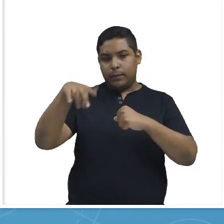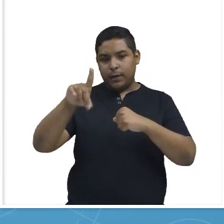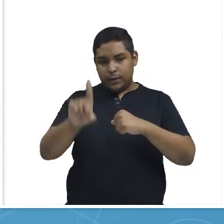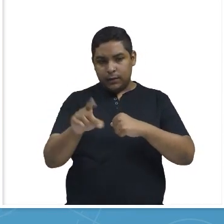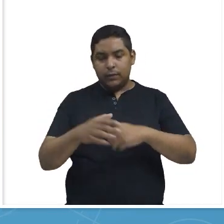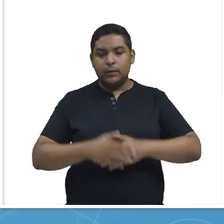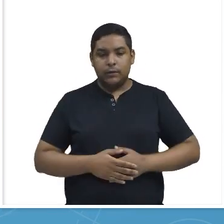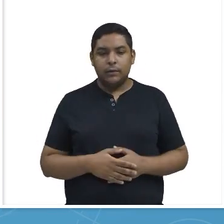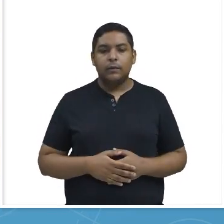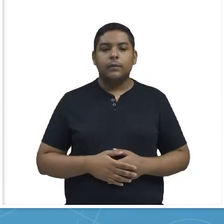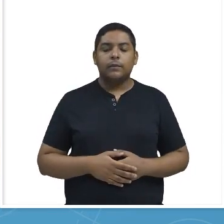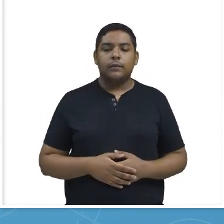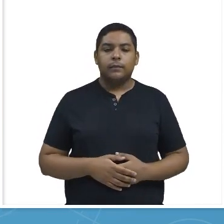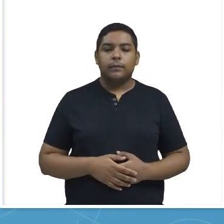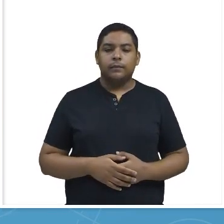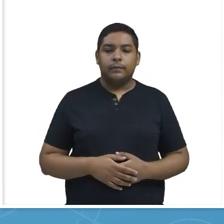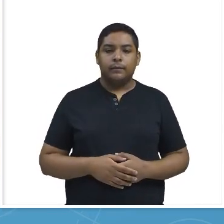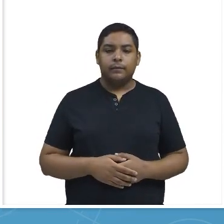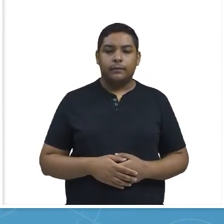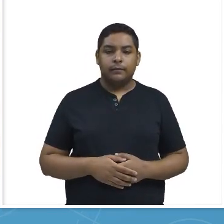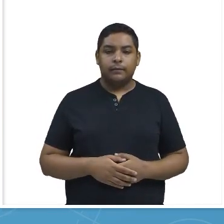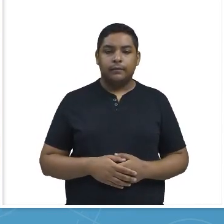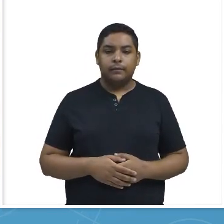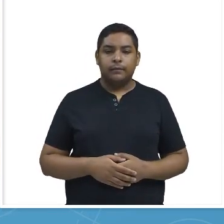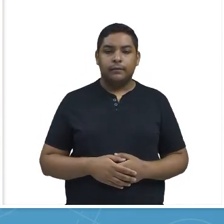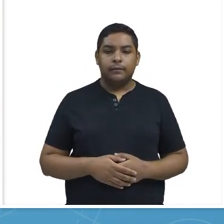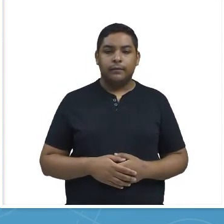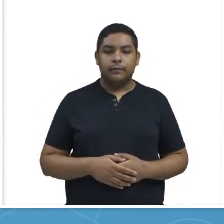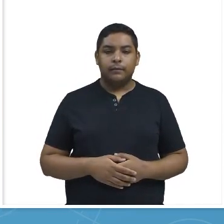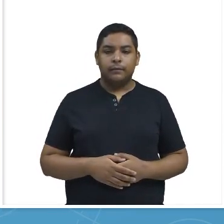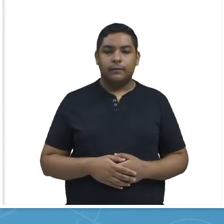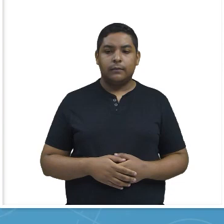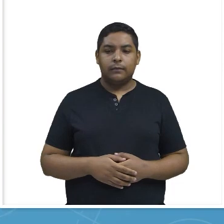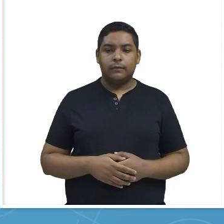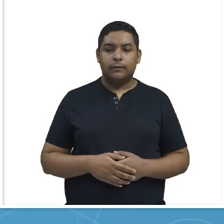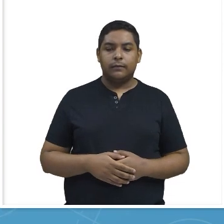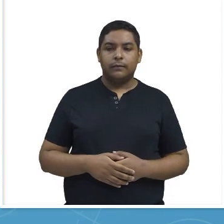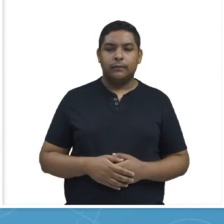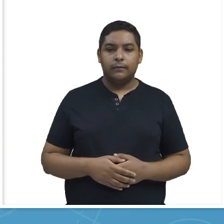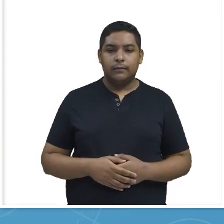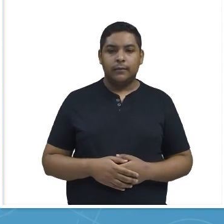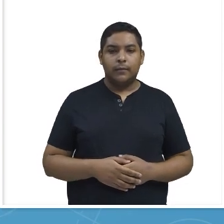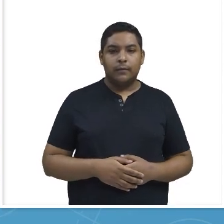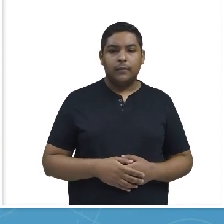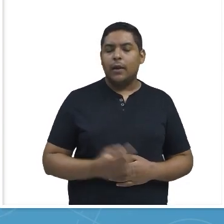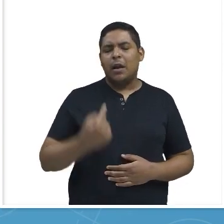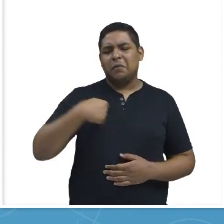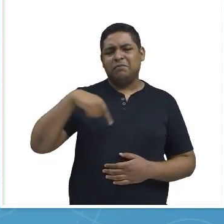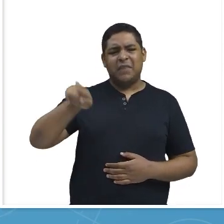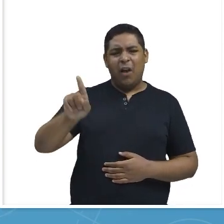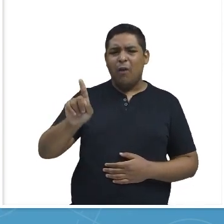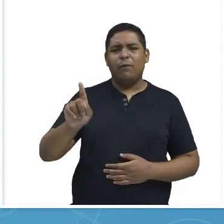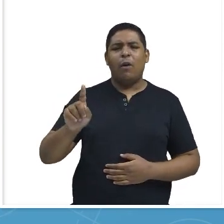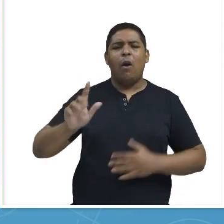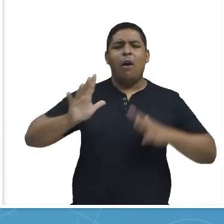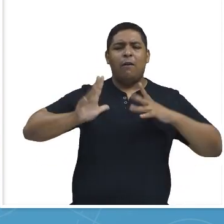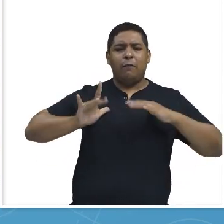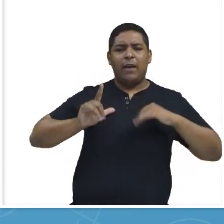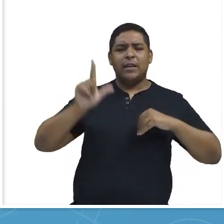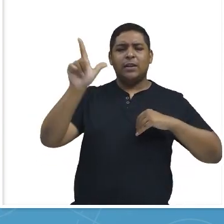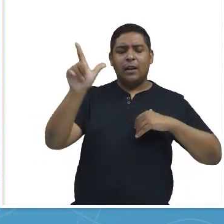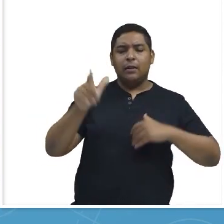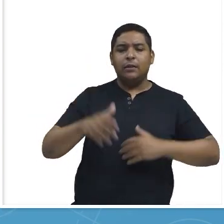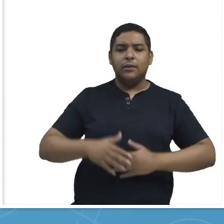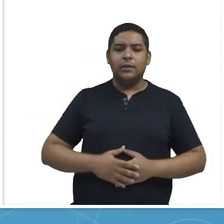in London. Então, nós não vamos gastar não vamos passar nossas férias lá em